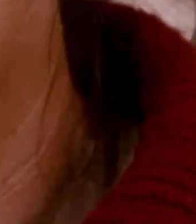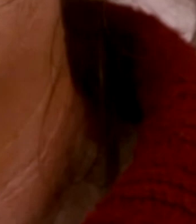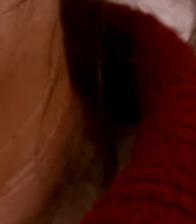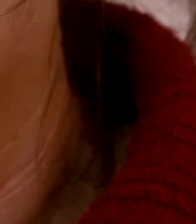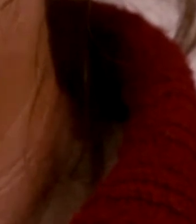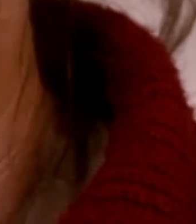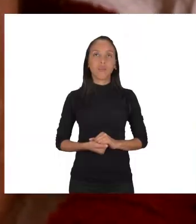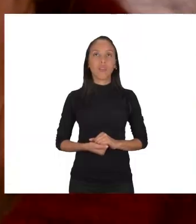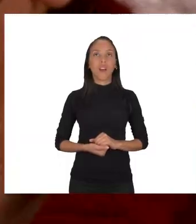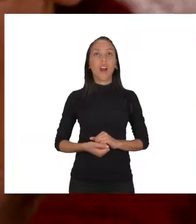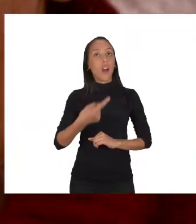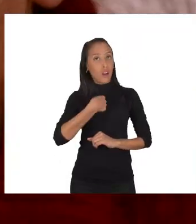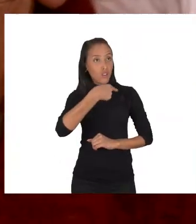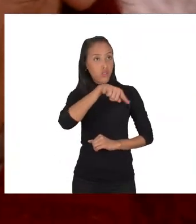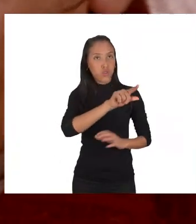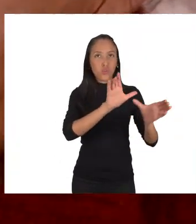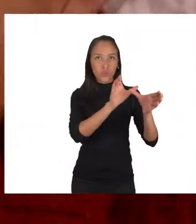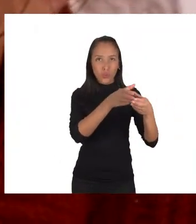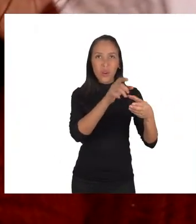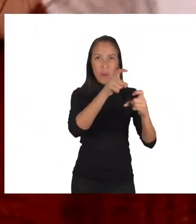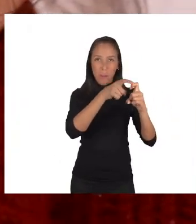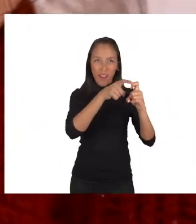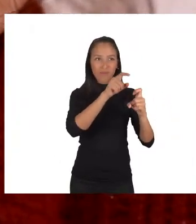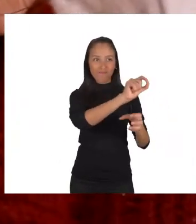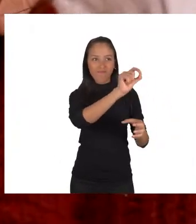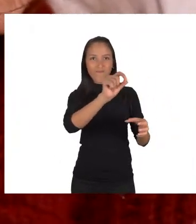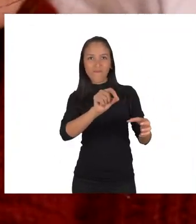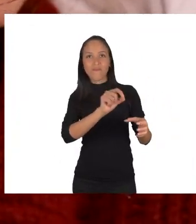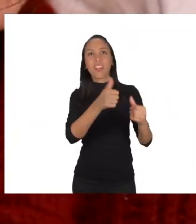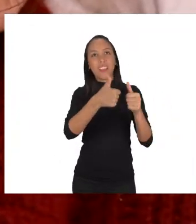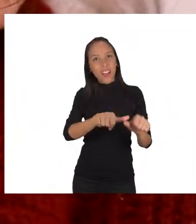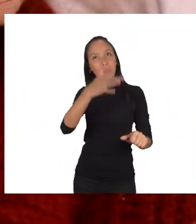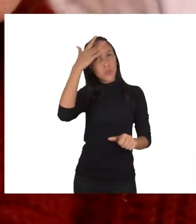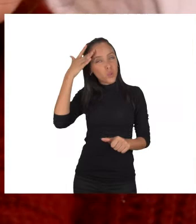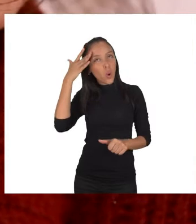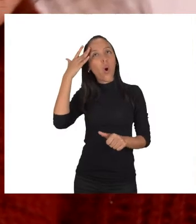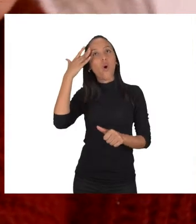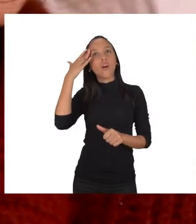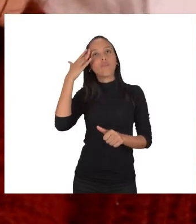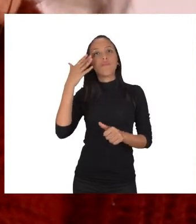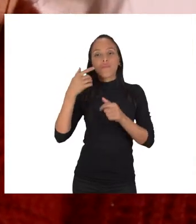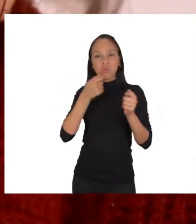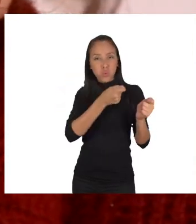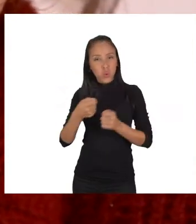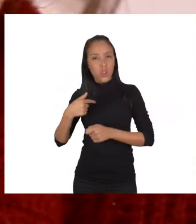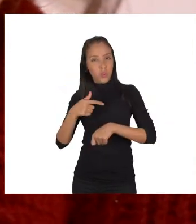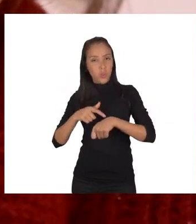E eu fui para essa junta médica, onde participou uns médicos que me atendiam, e a doutora Heloísa, a doutora